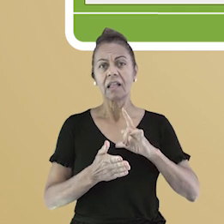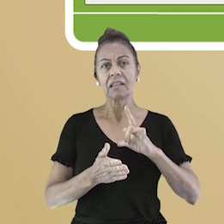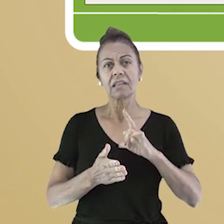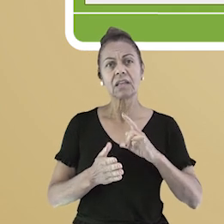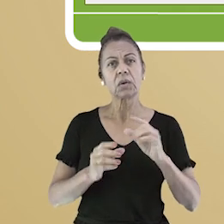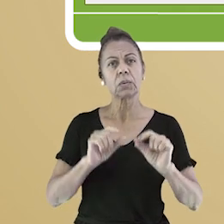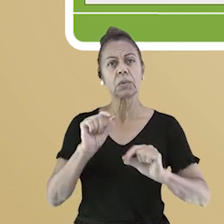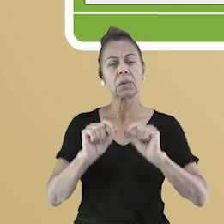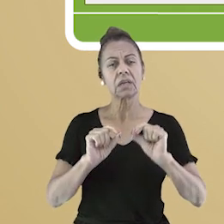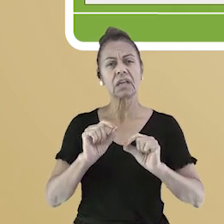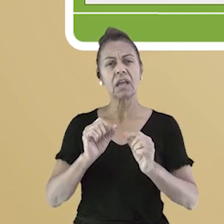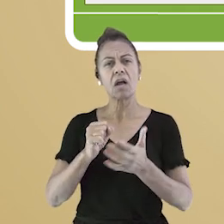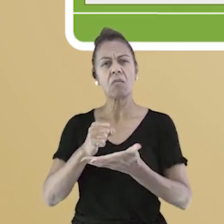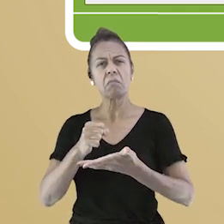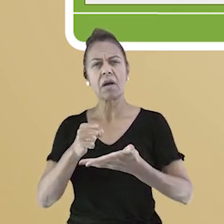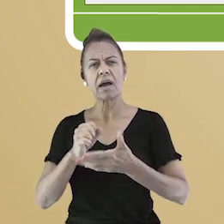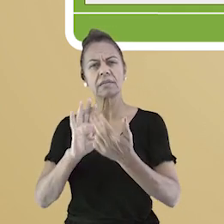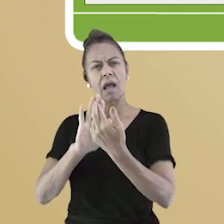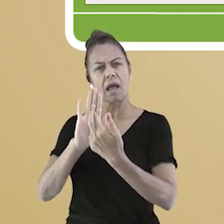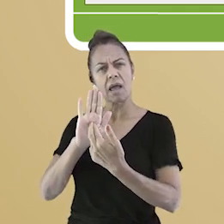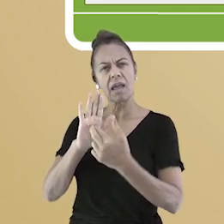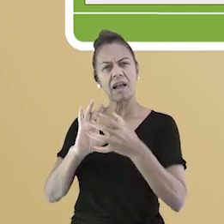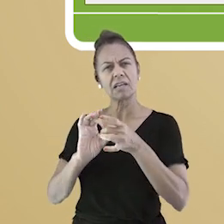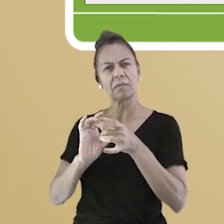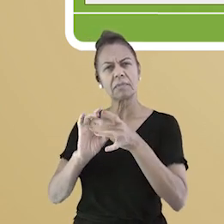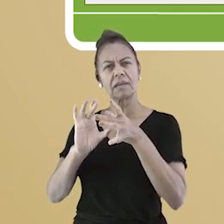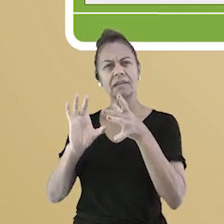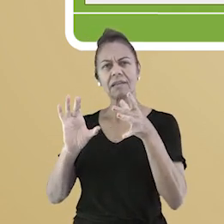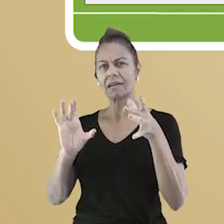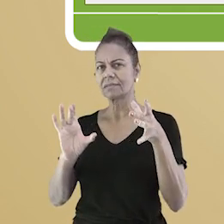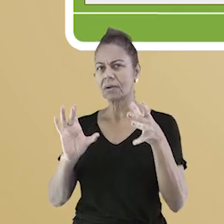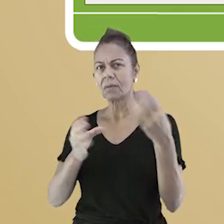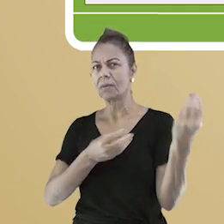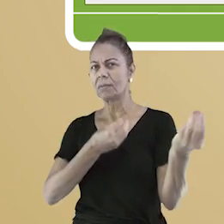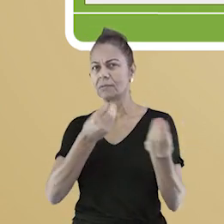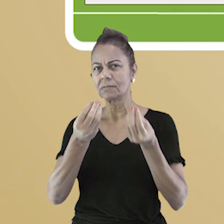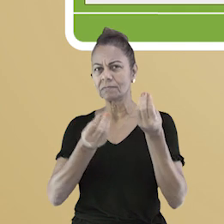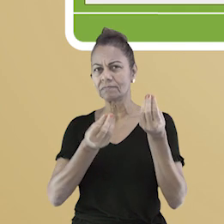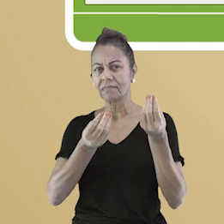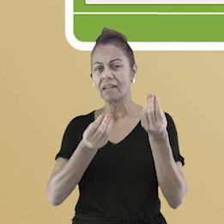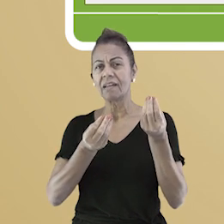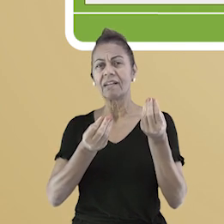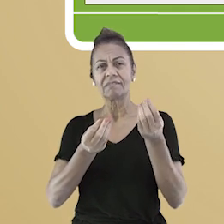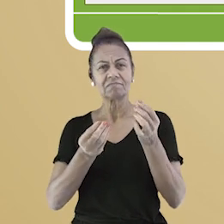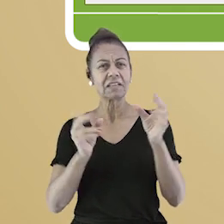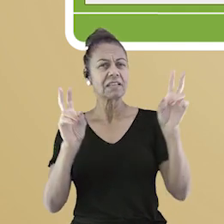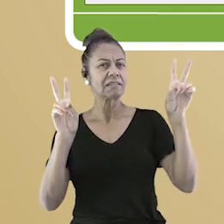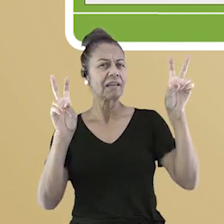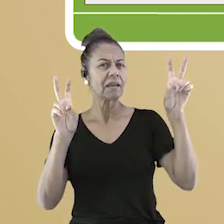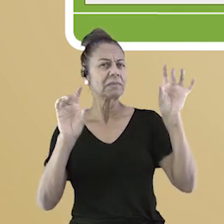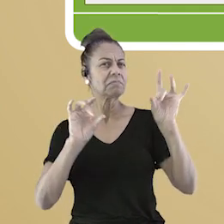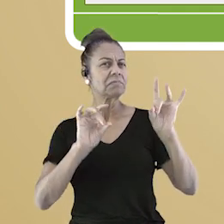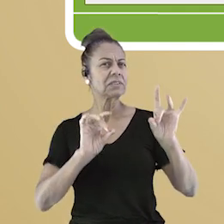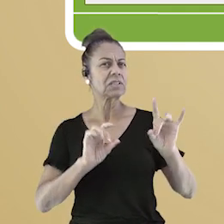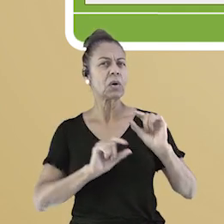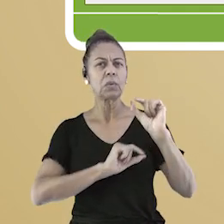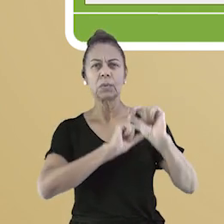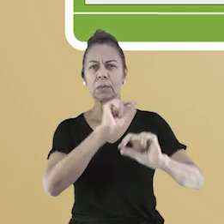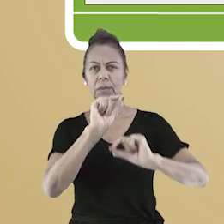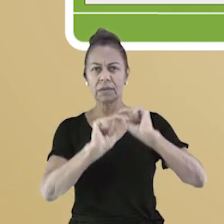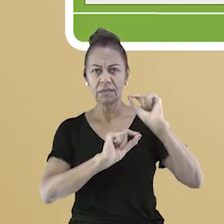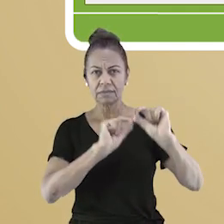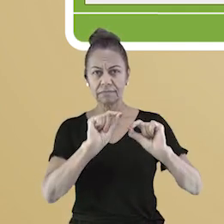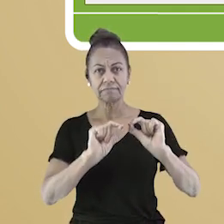estão, né, a fundamentação, a preservação da liberdade, da justiça e da paz do mundo. E a respeito desse